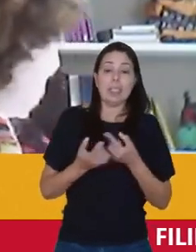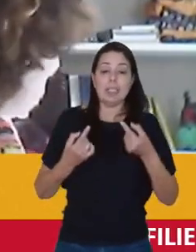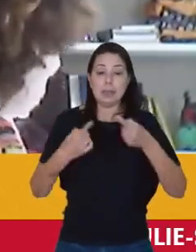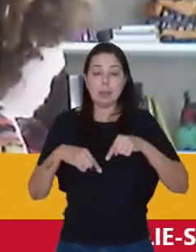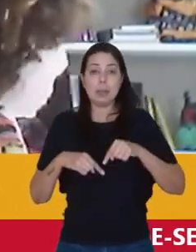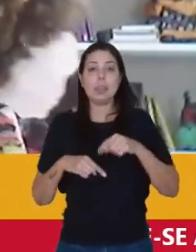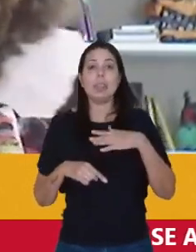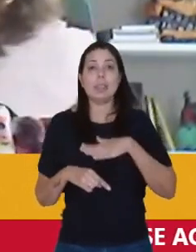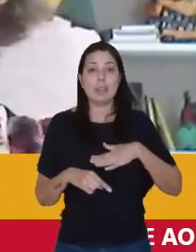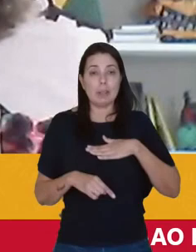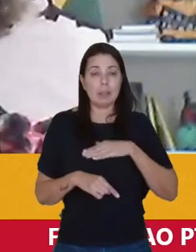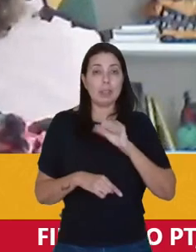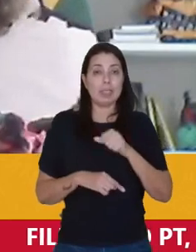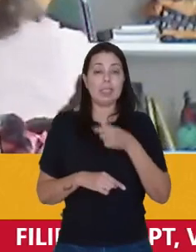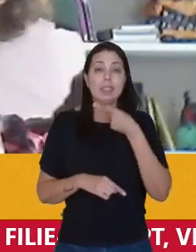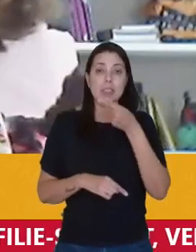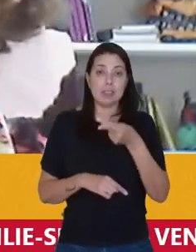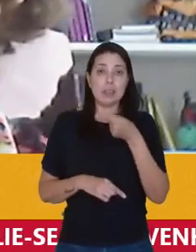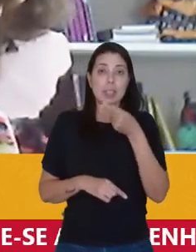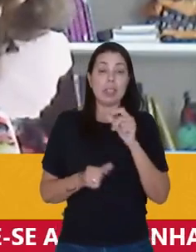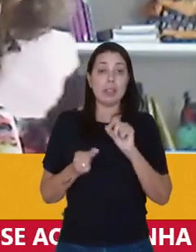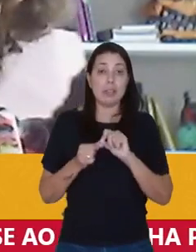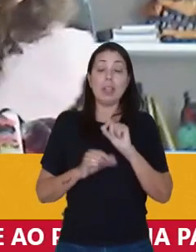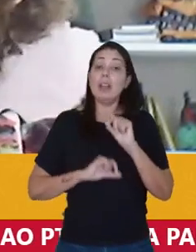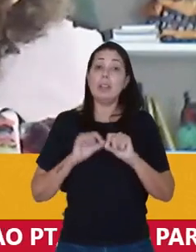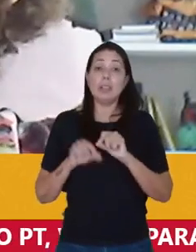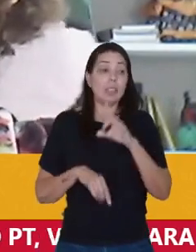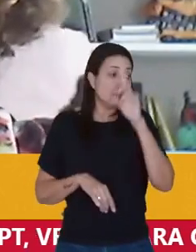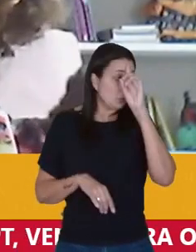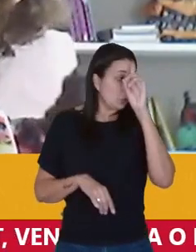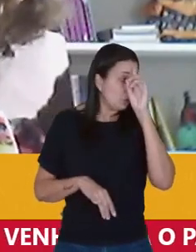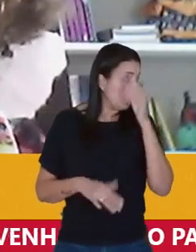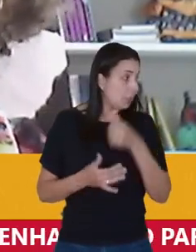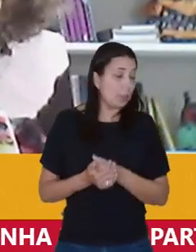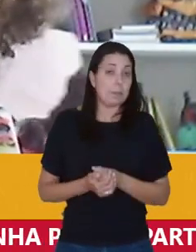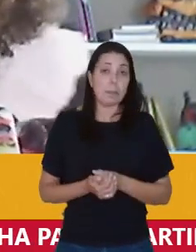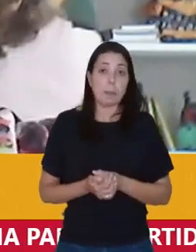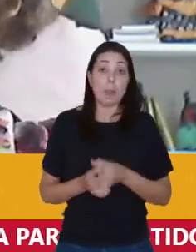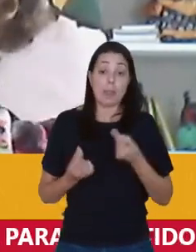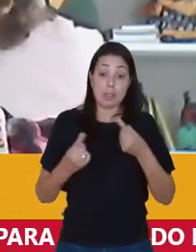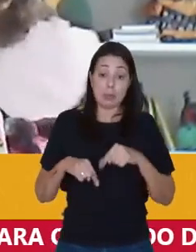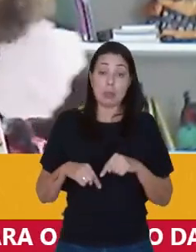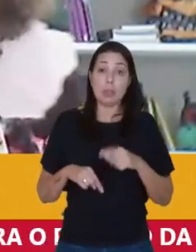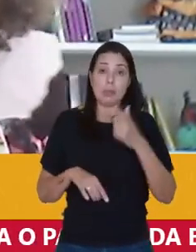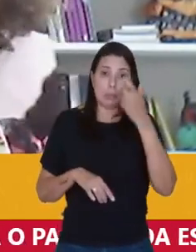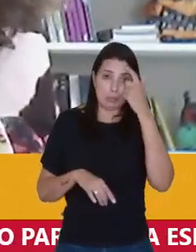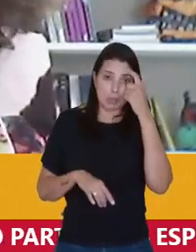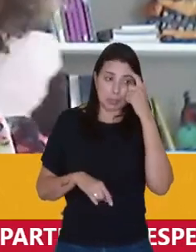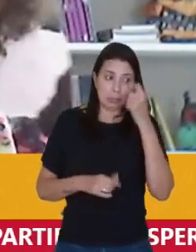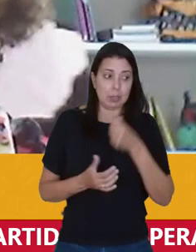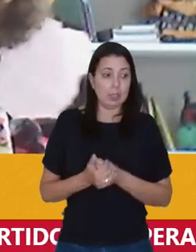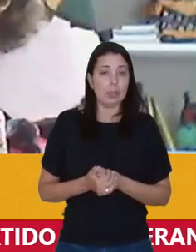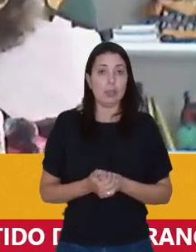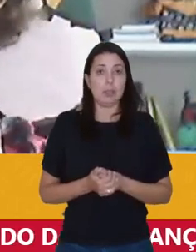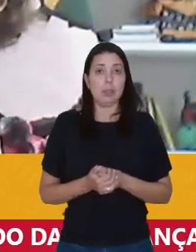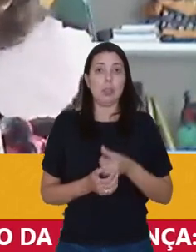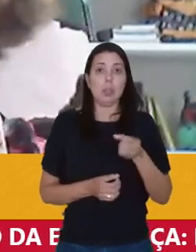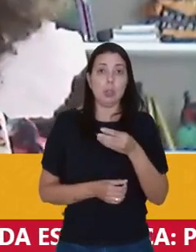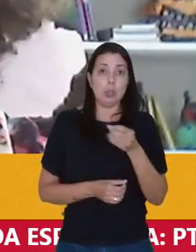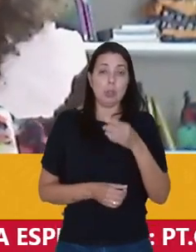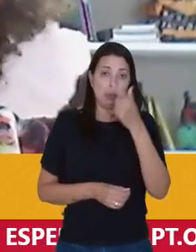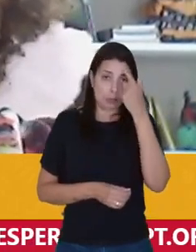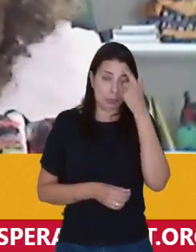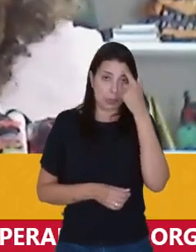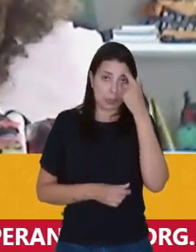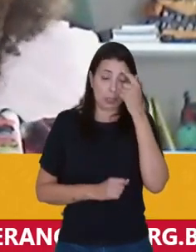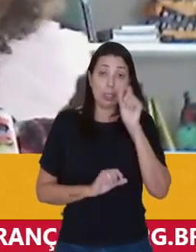que eu gosto tanto de dizer que eu faço ela todos os dias, né, que é a disputa de pensamento, né, do novo jeito de